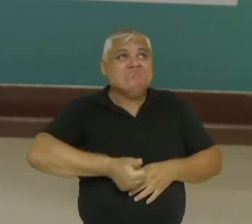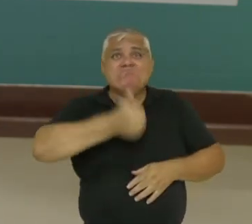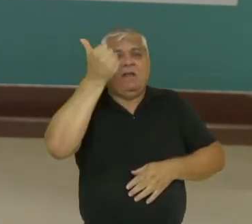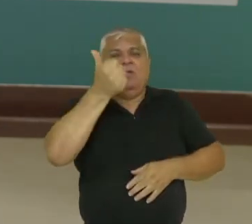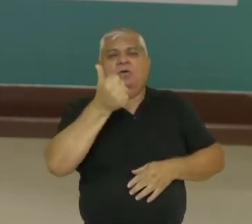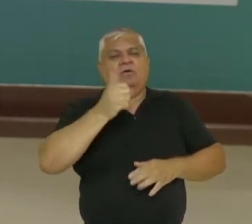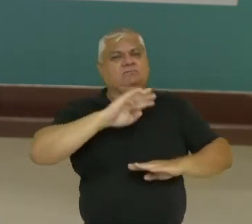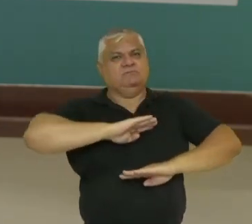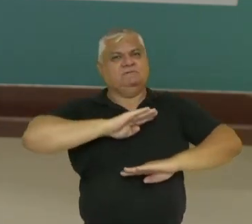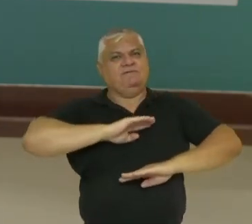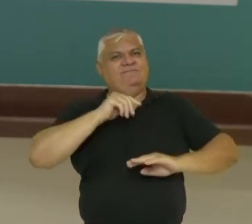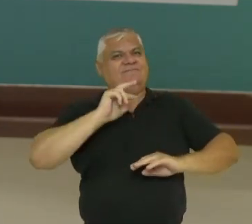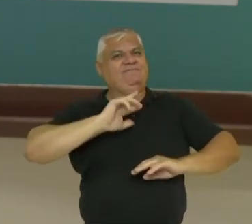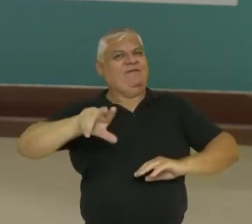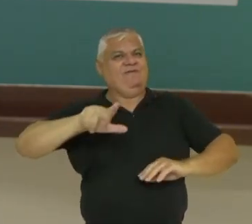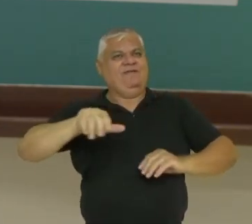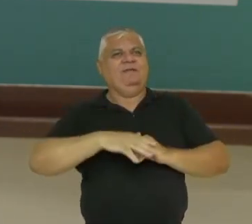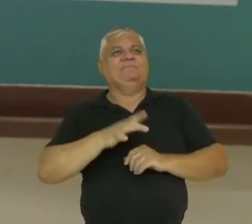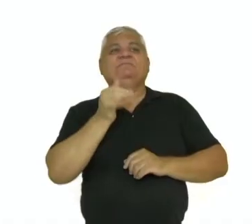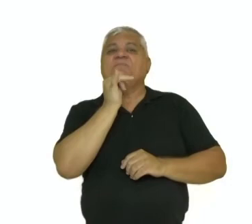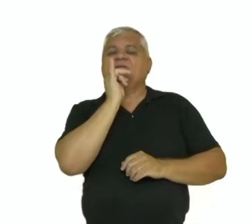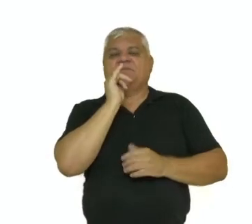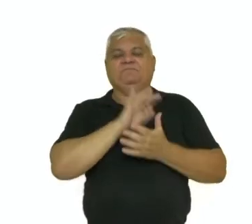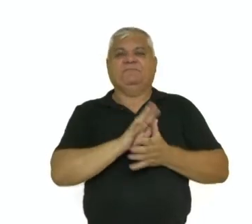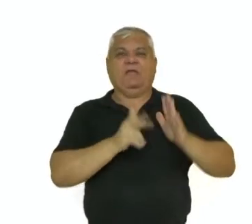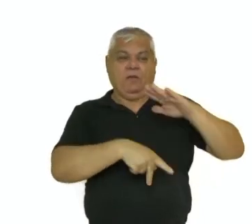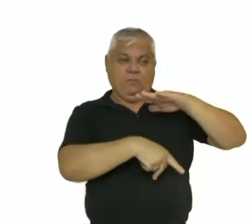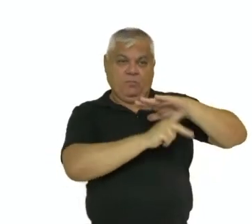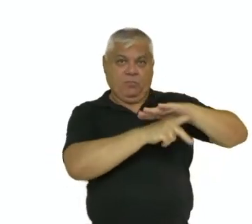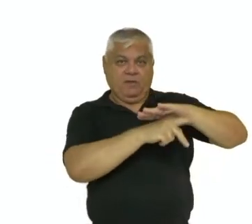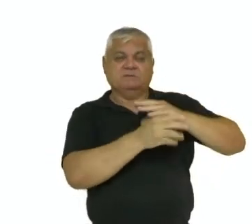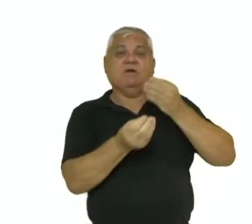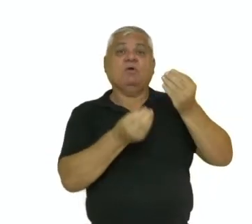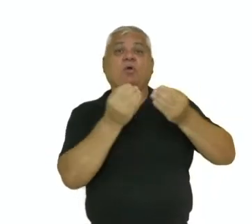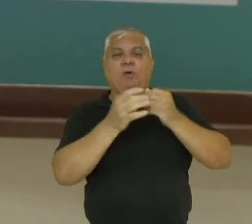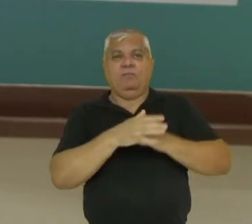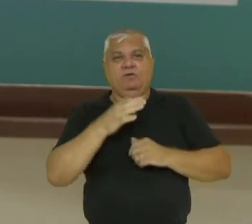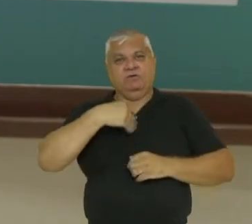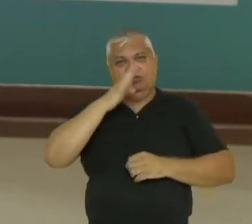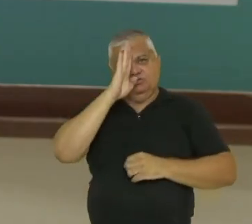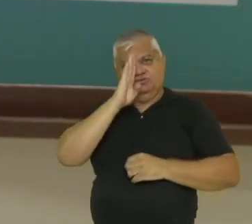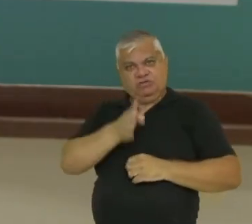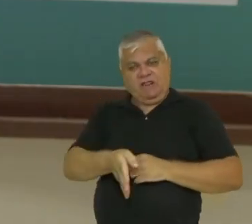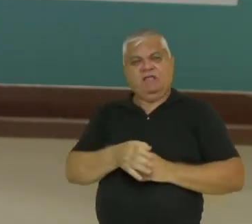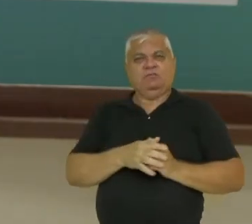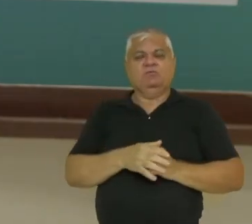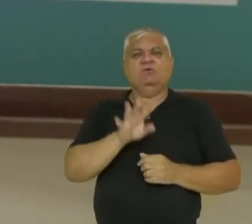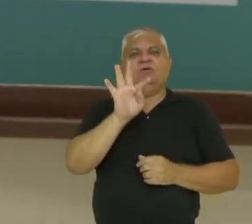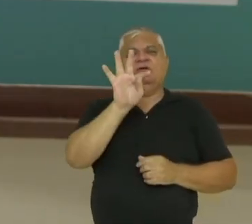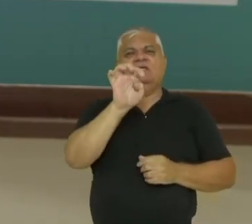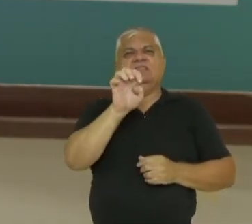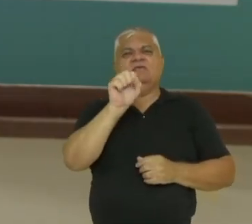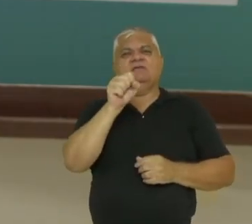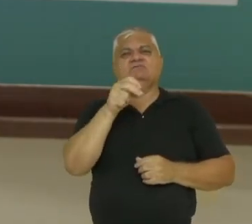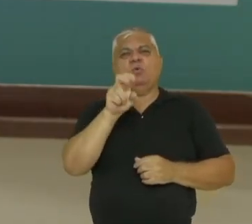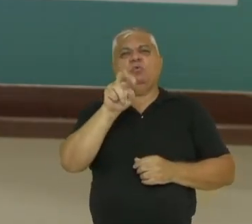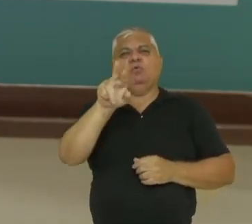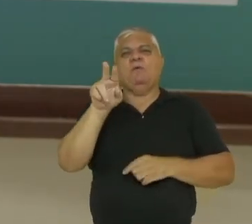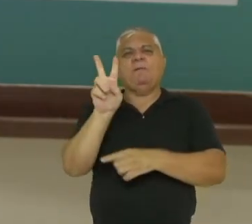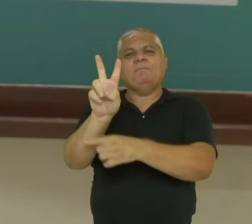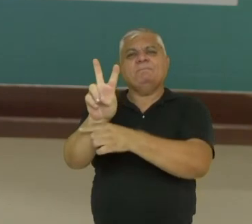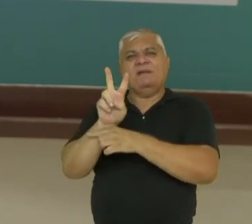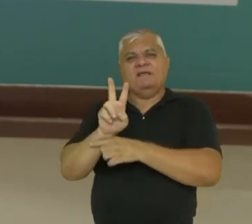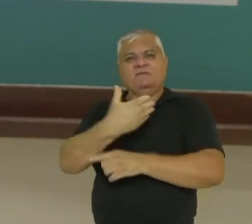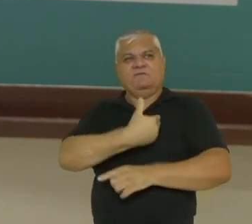parte que cabe do orçamento familiar. A poupança é a melhor maneira de investir? Não, não necessariamente. Por quê? Tem